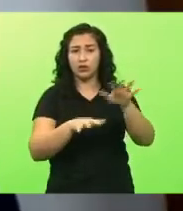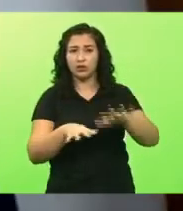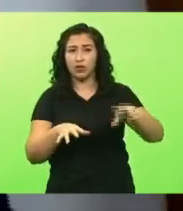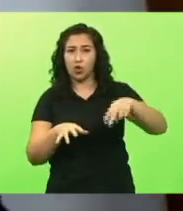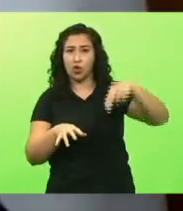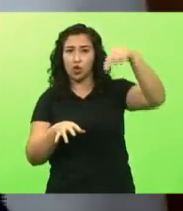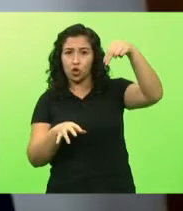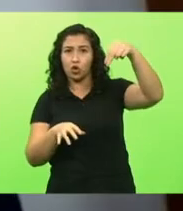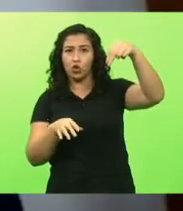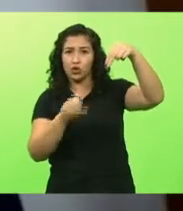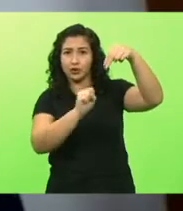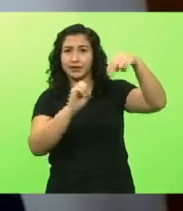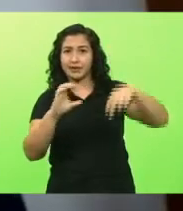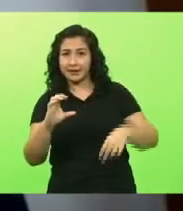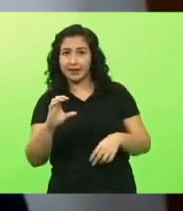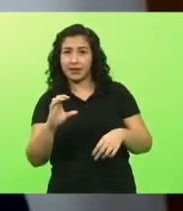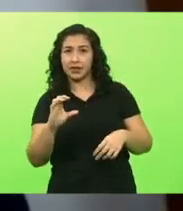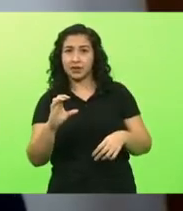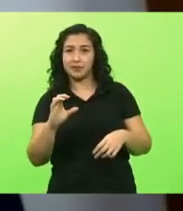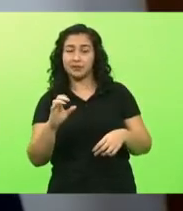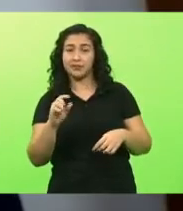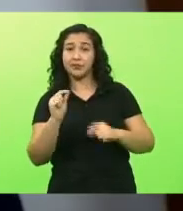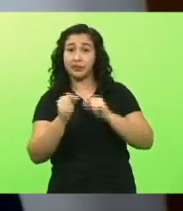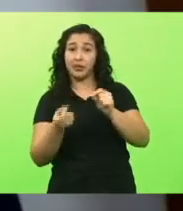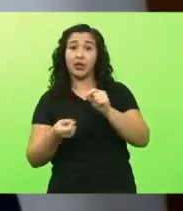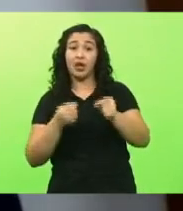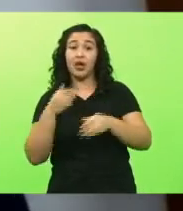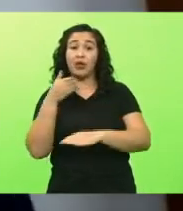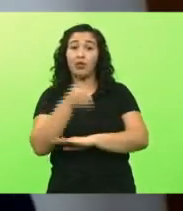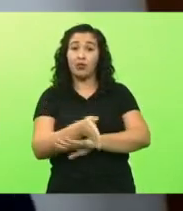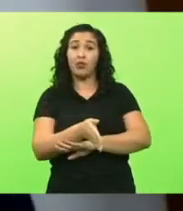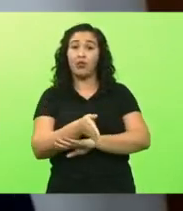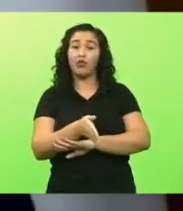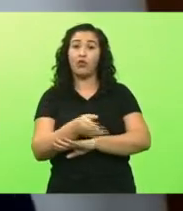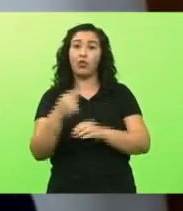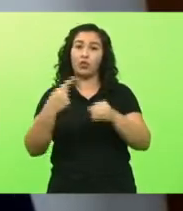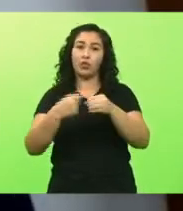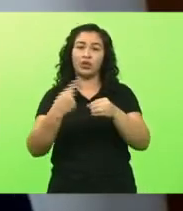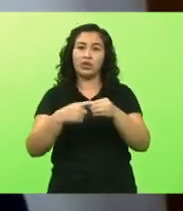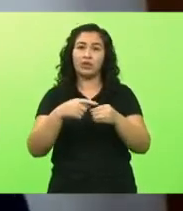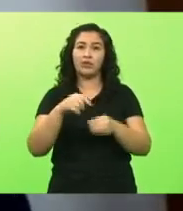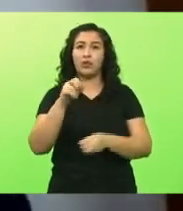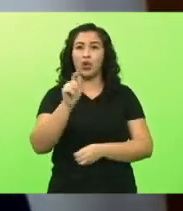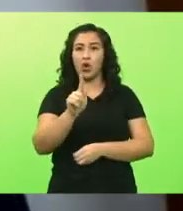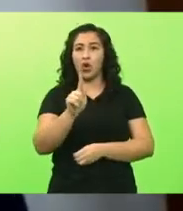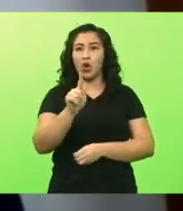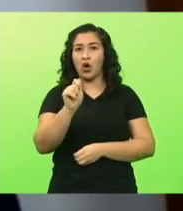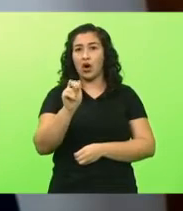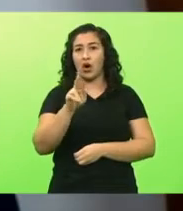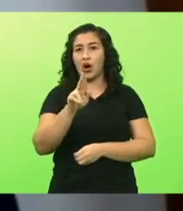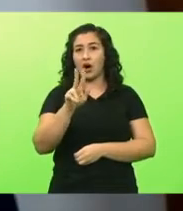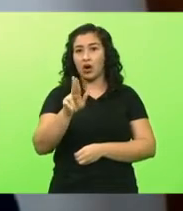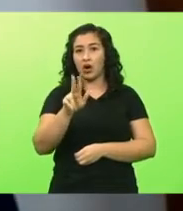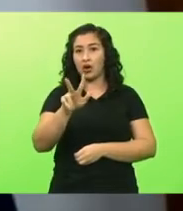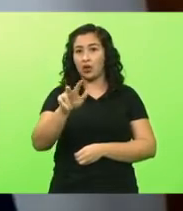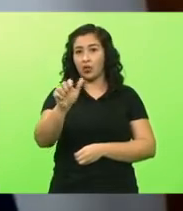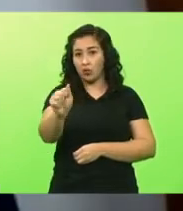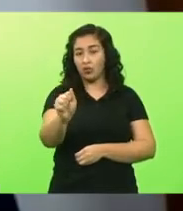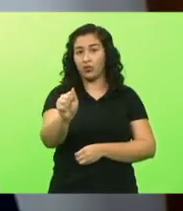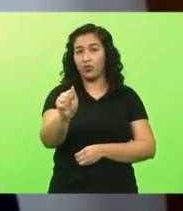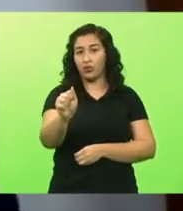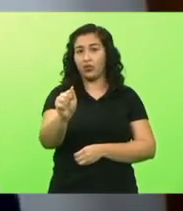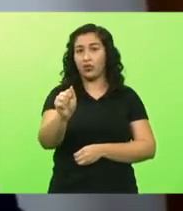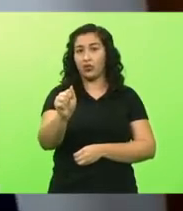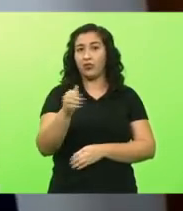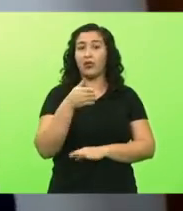nordeste, com a participação também do município de Garuva, tão bem demonstrado ontem pelo deputado Fernando